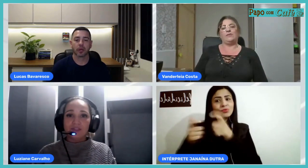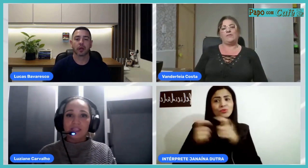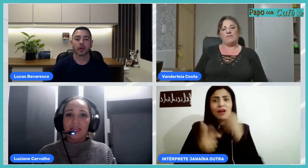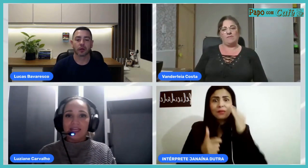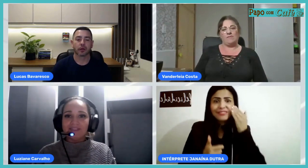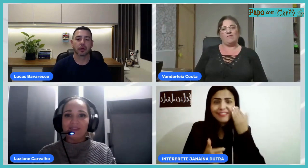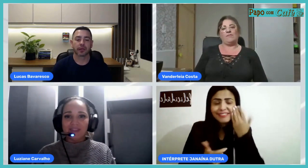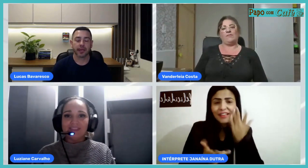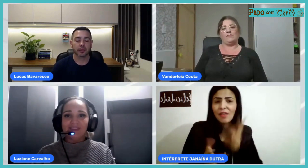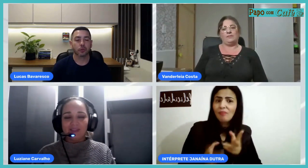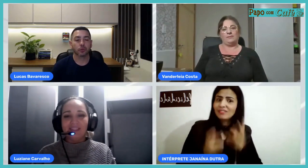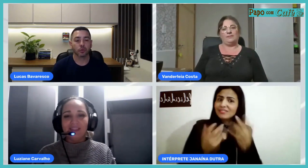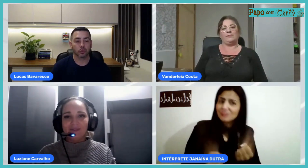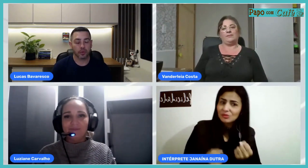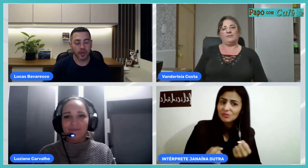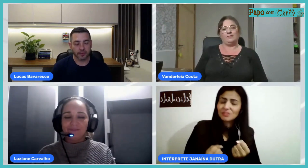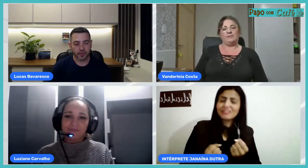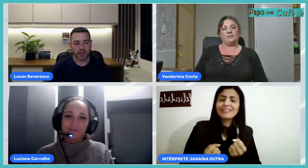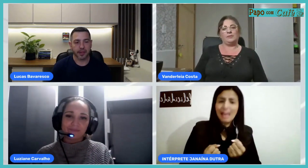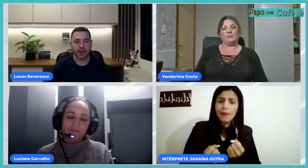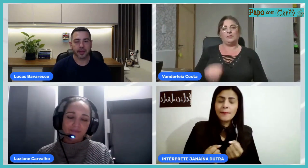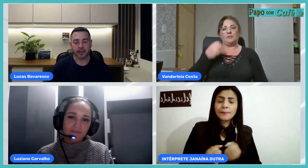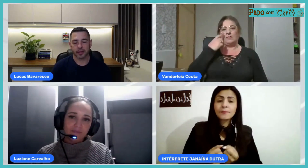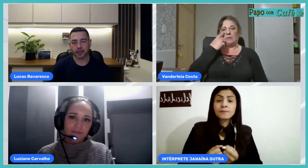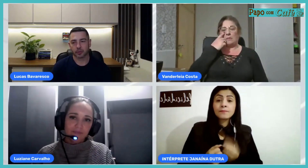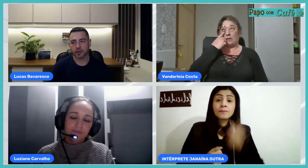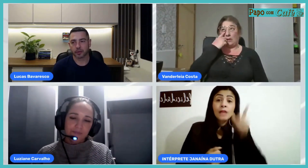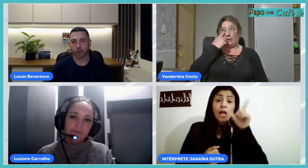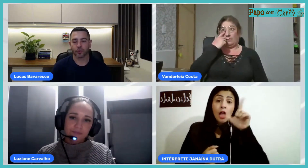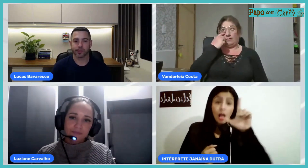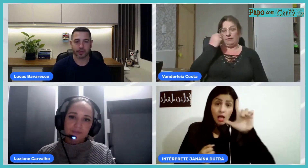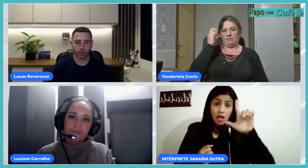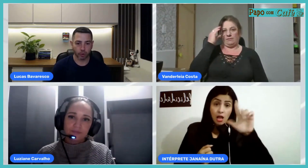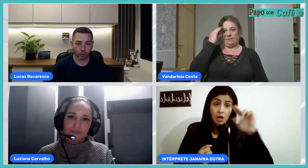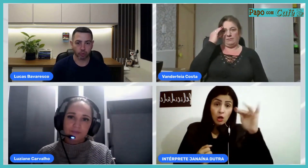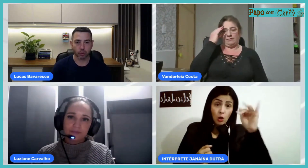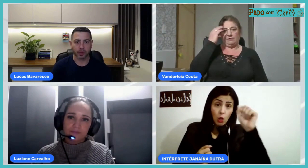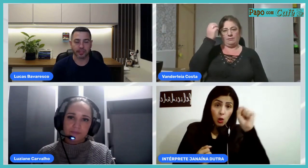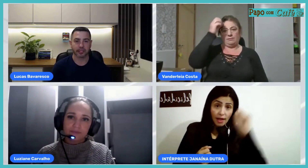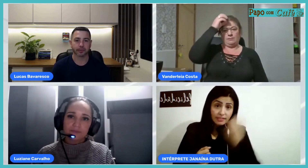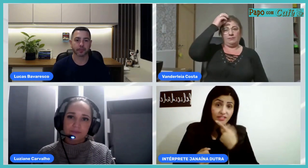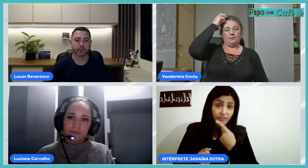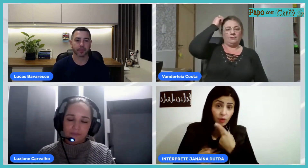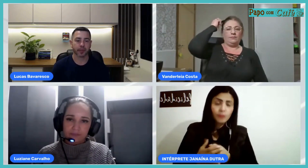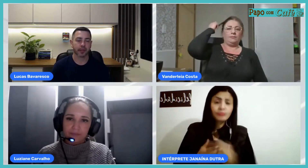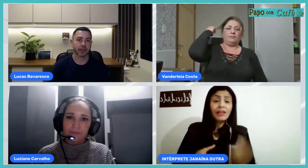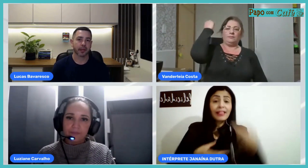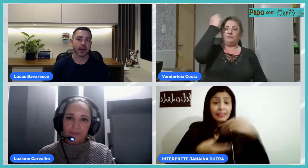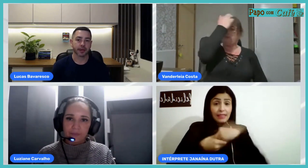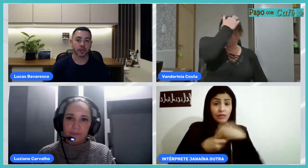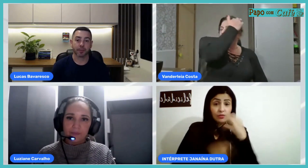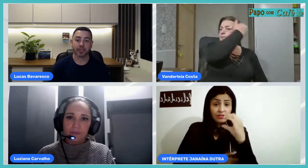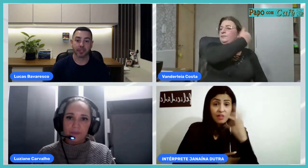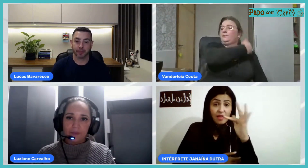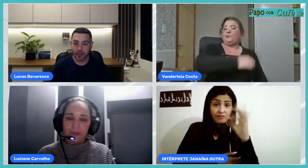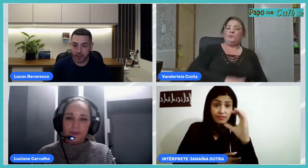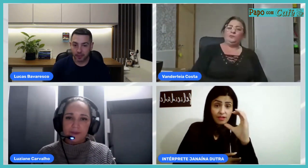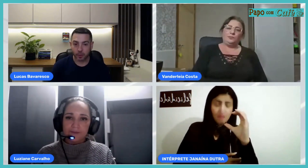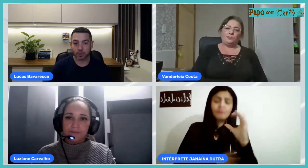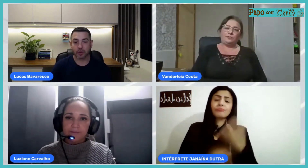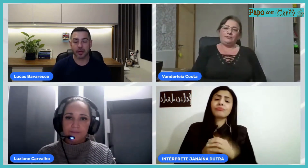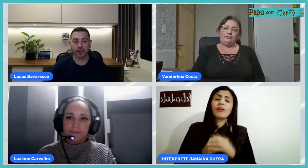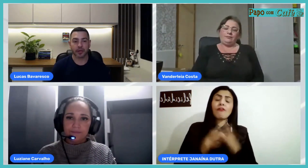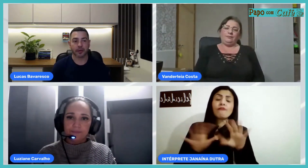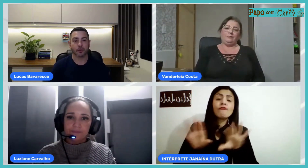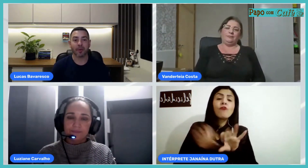isso que a Wanderleia estava falando. Dentro né? do CFC, né, do Centro de Formação de Condutores, a gente